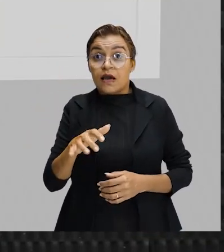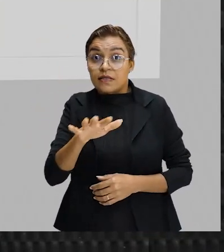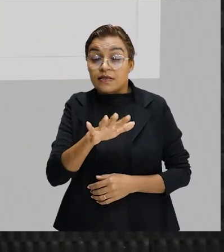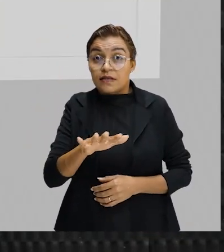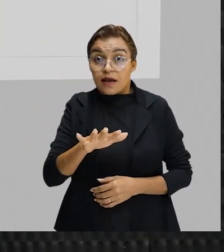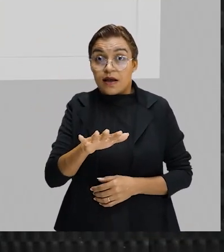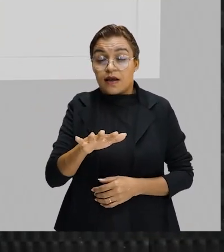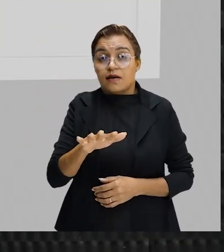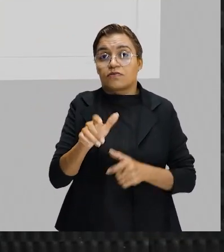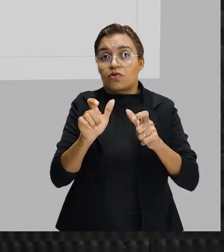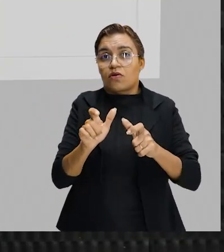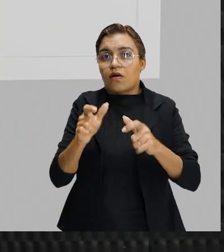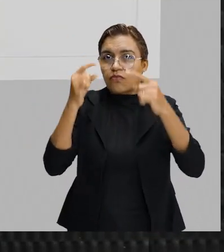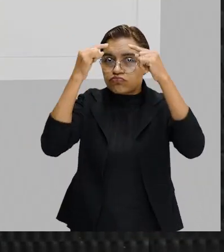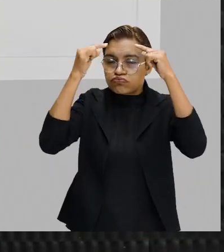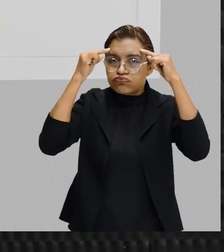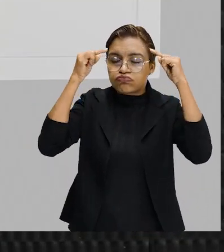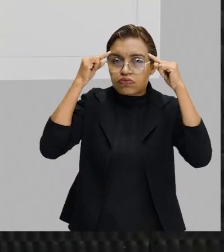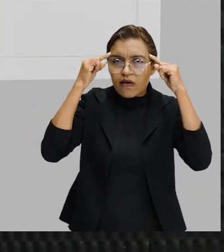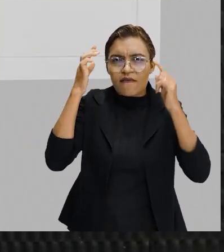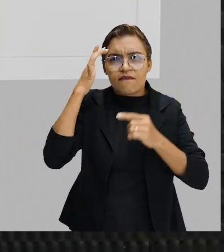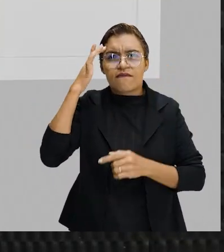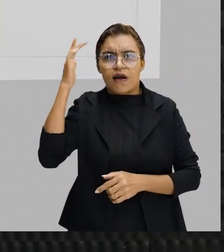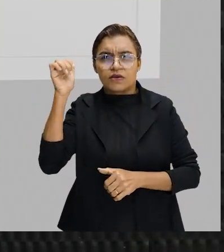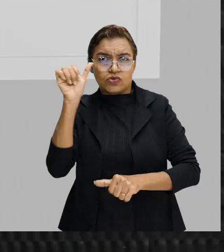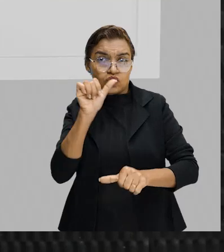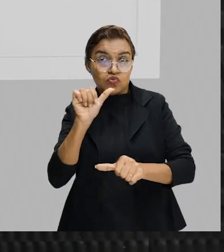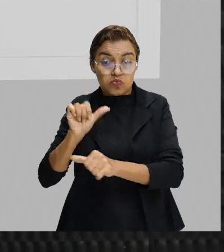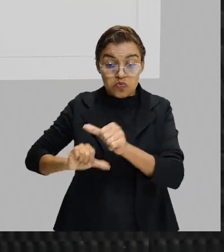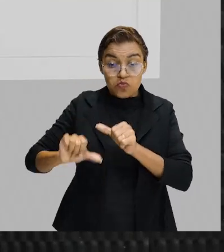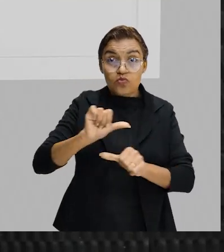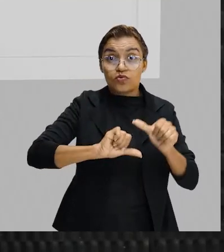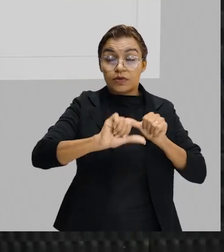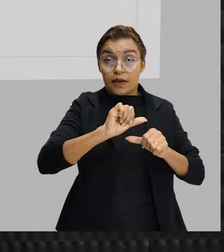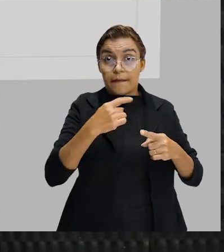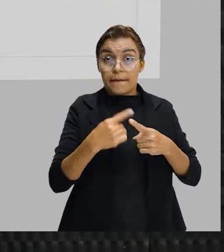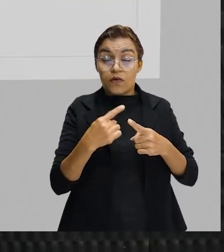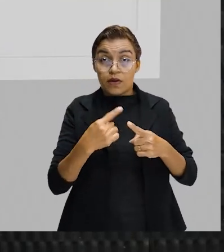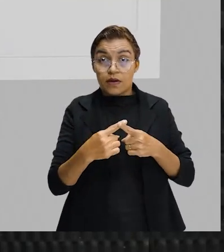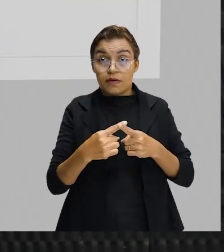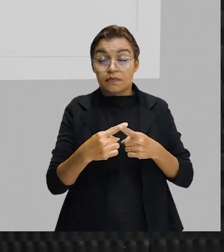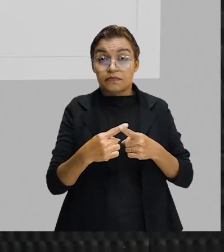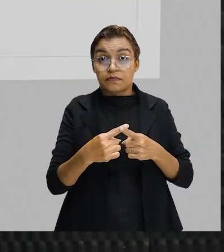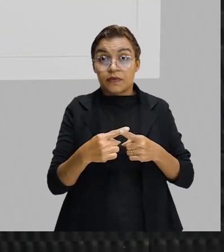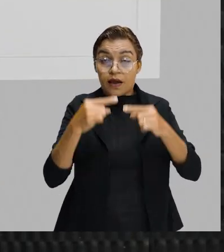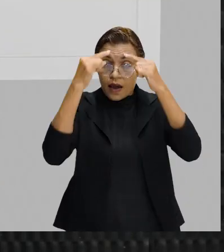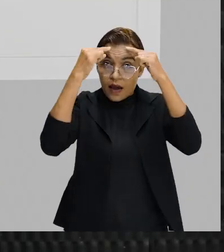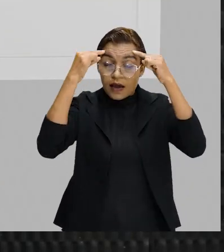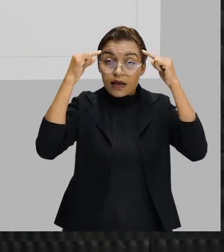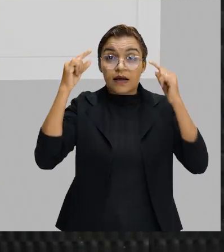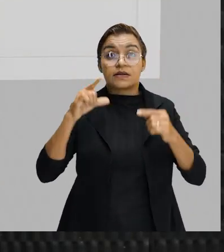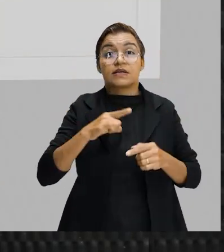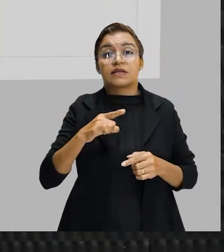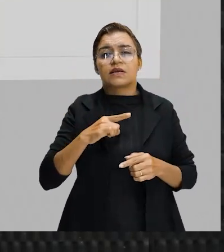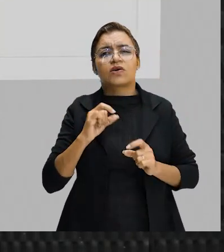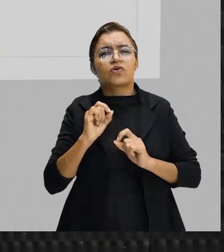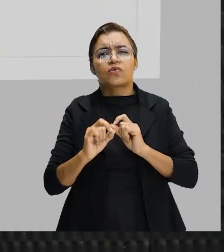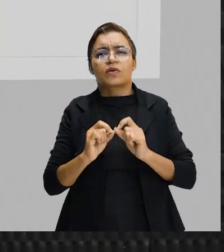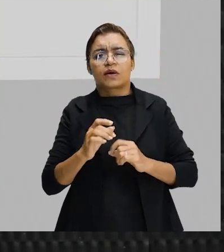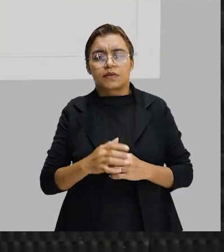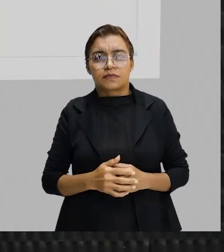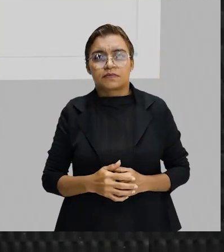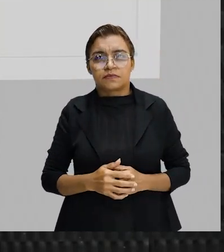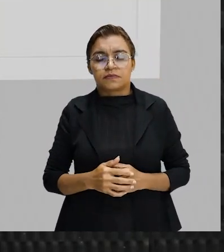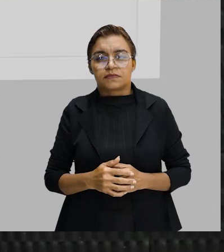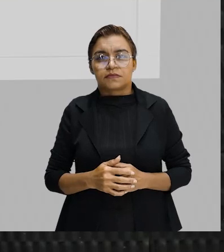fazer essa transposição e basta você perceber que culturalmente a Hélade ou a Grécia ela tem um certo distanciamento em relação